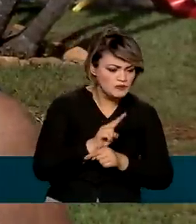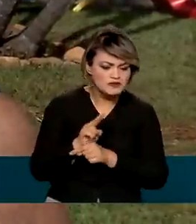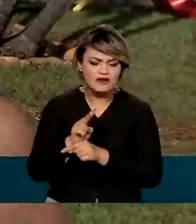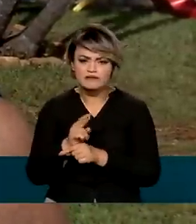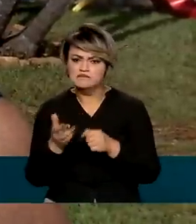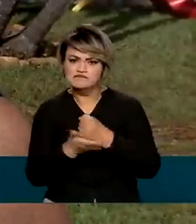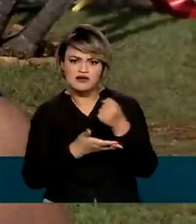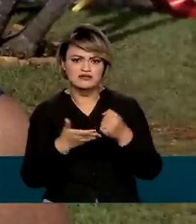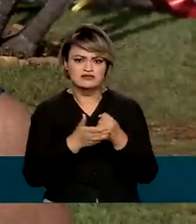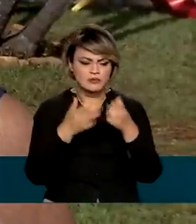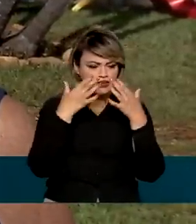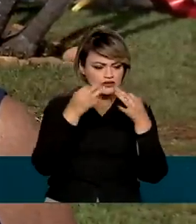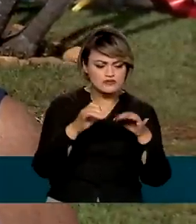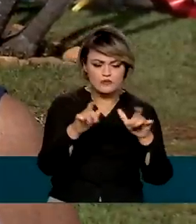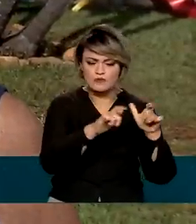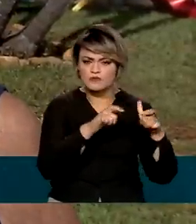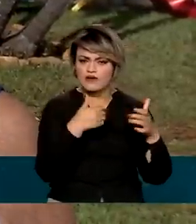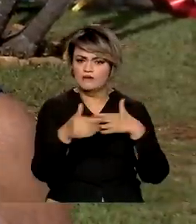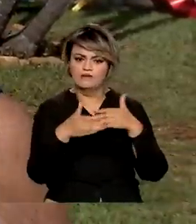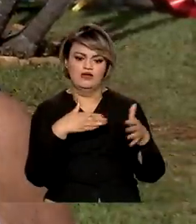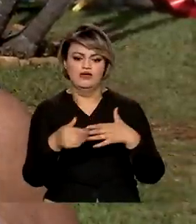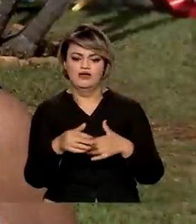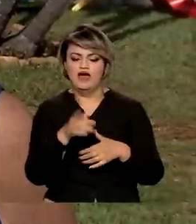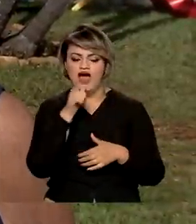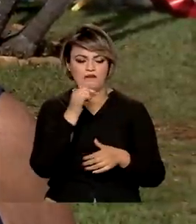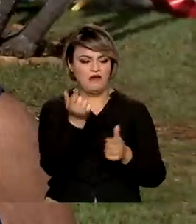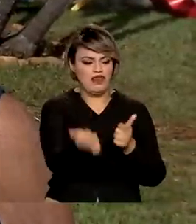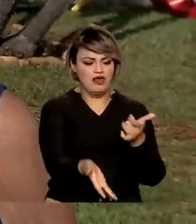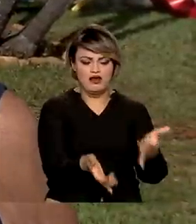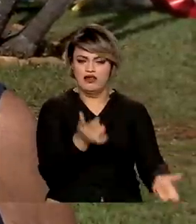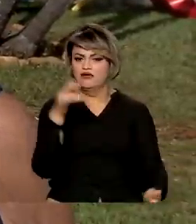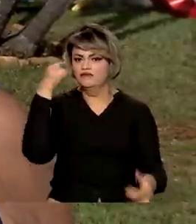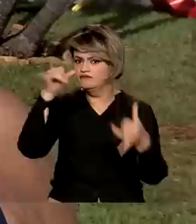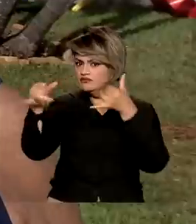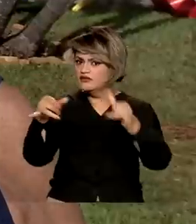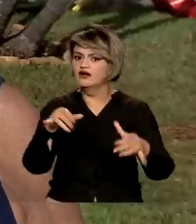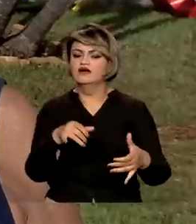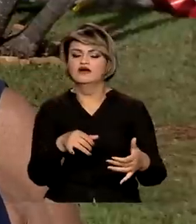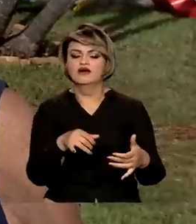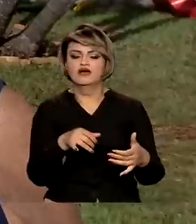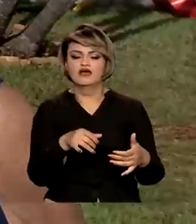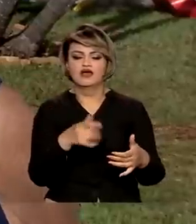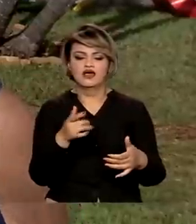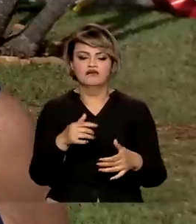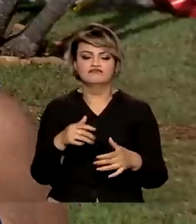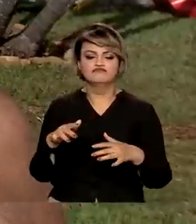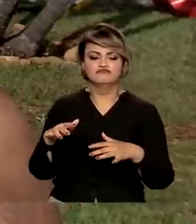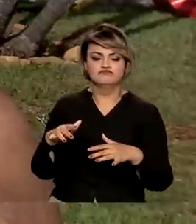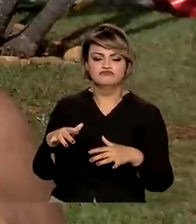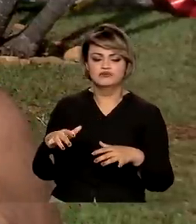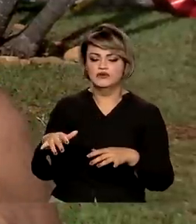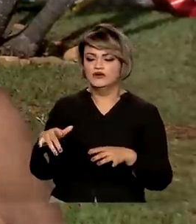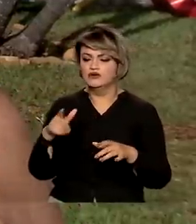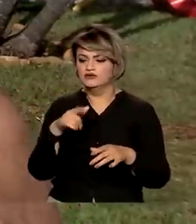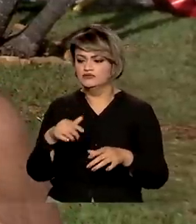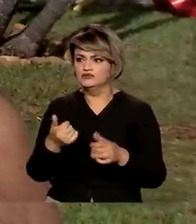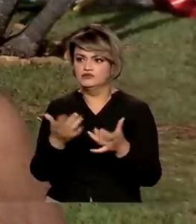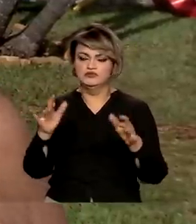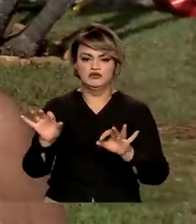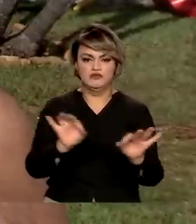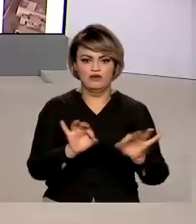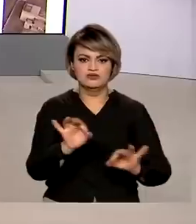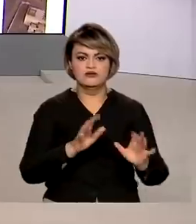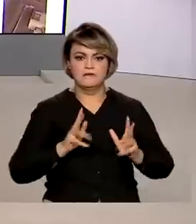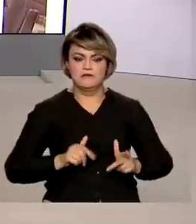né que a gente deve ter em qualquer lugar não deixar acumular água é tá sempre movimentando as coisas que estão